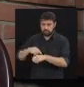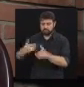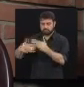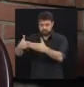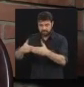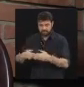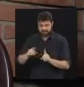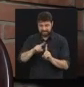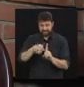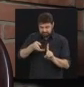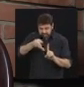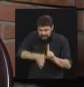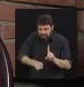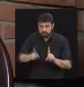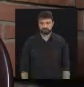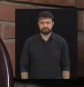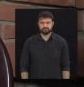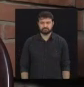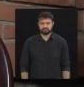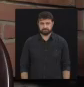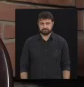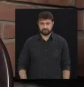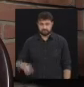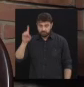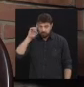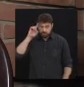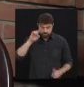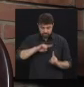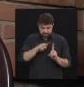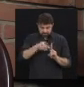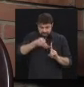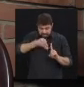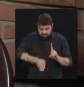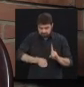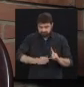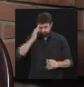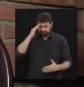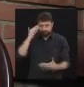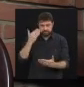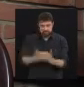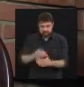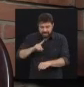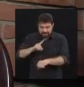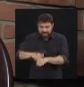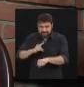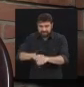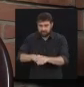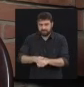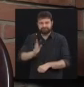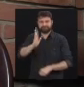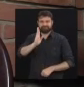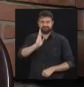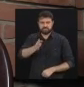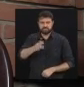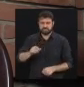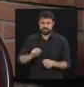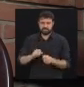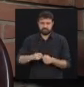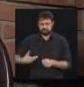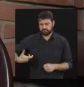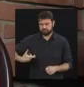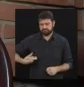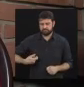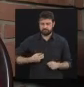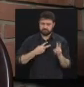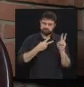com um probleminha só no dia seguinte. No dia que ele nasceu, eu acredito que assim, quando ele nasceu já deram uma anestesia maior para